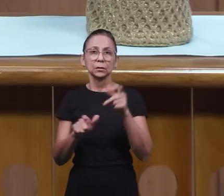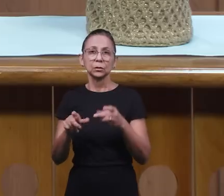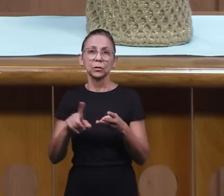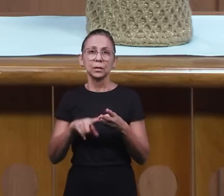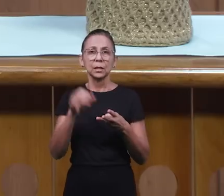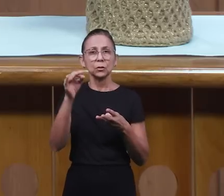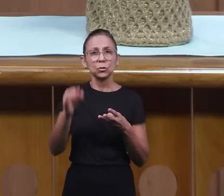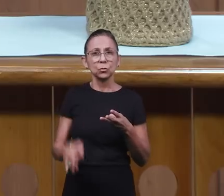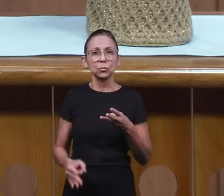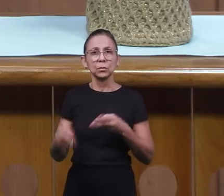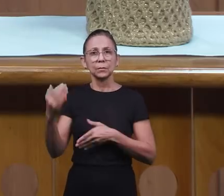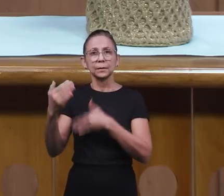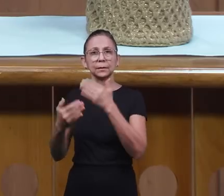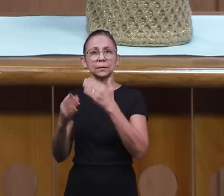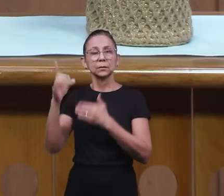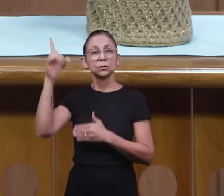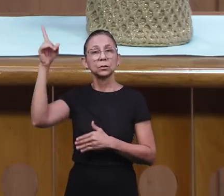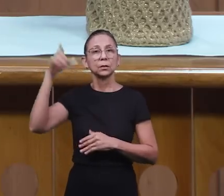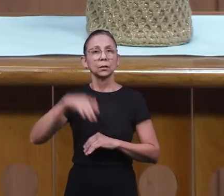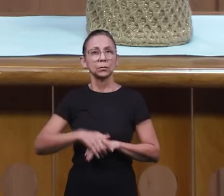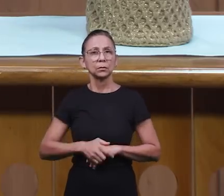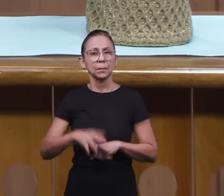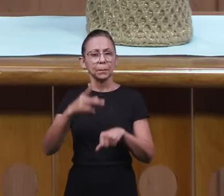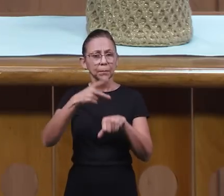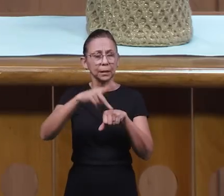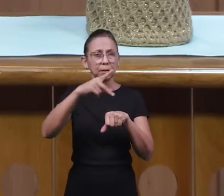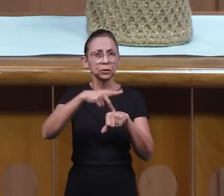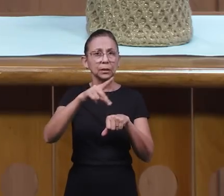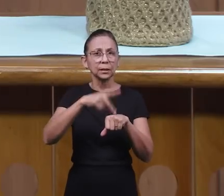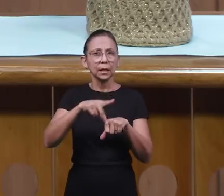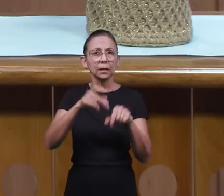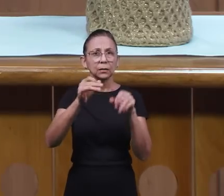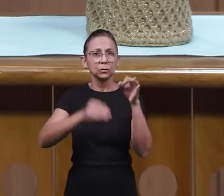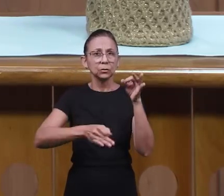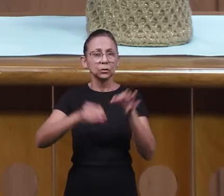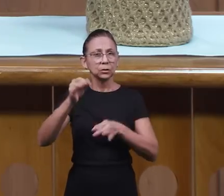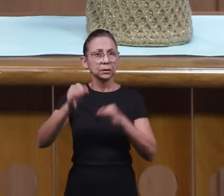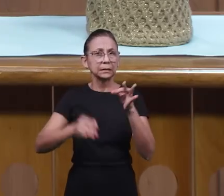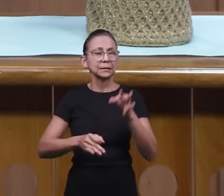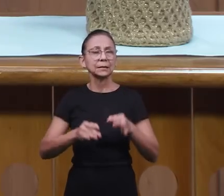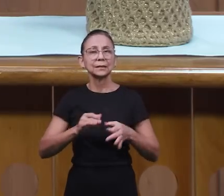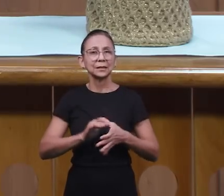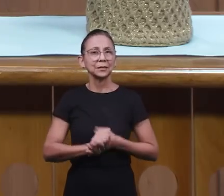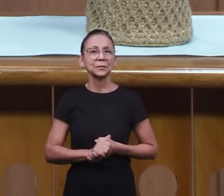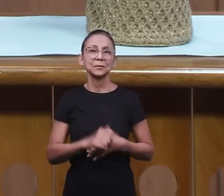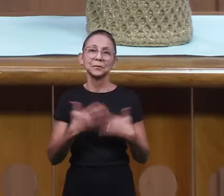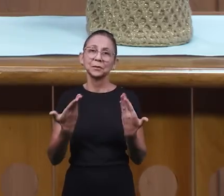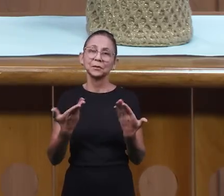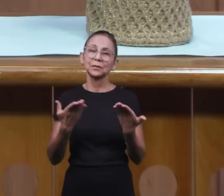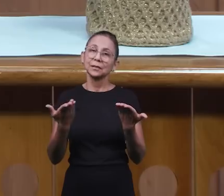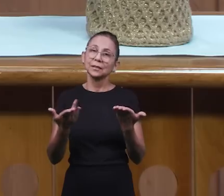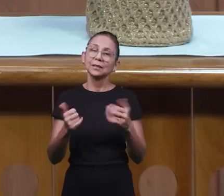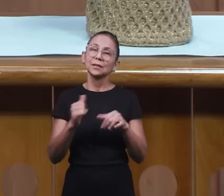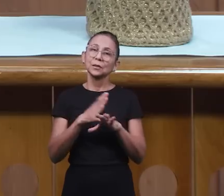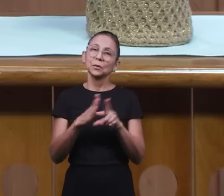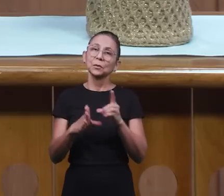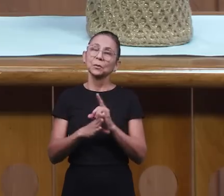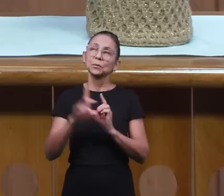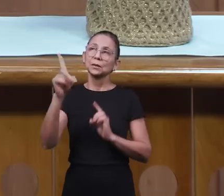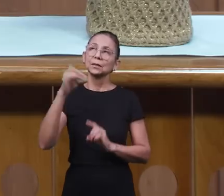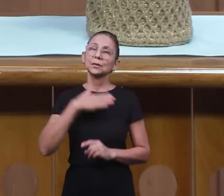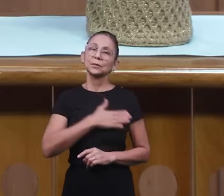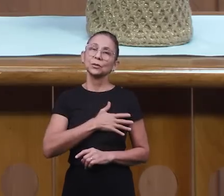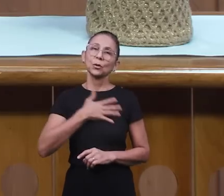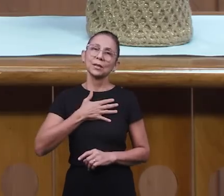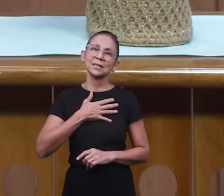Deus. Praticar a justiça. Esse culto, ele mostra aquilo que é bom e que agrada a Deus. E o